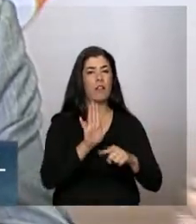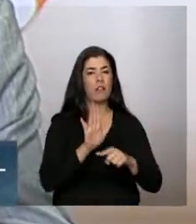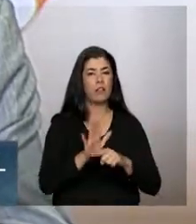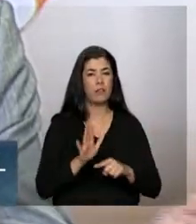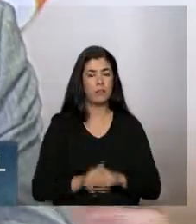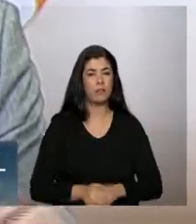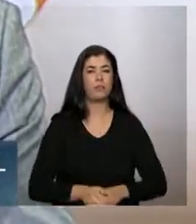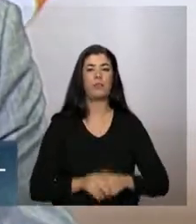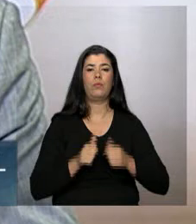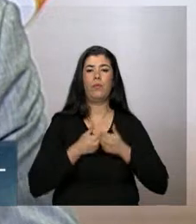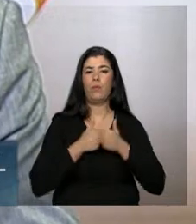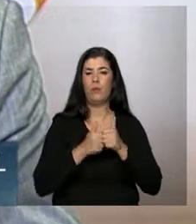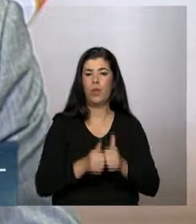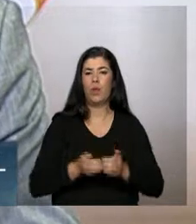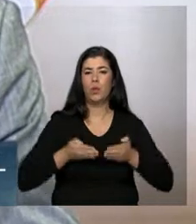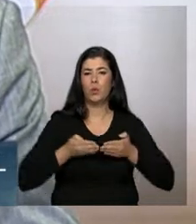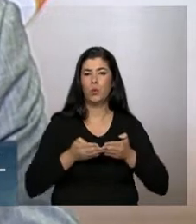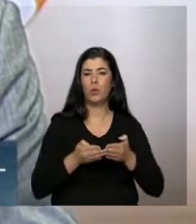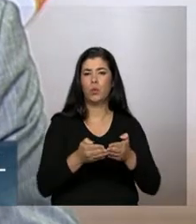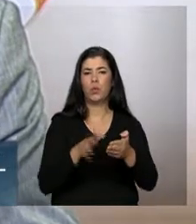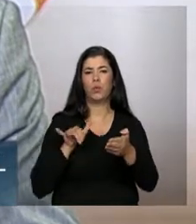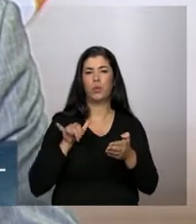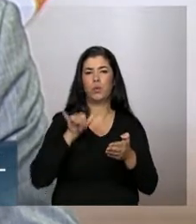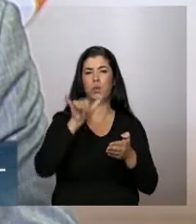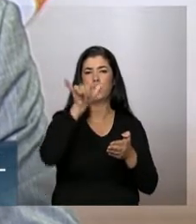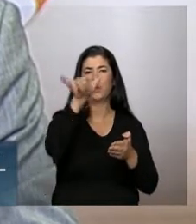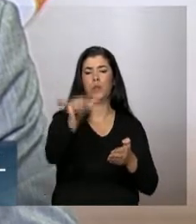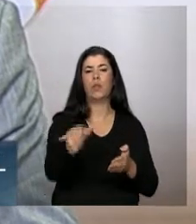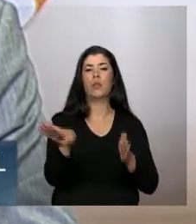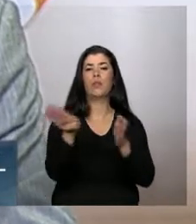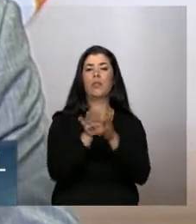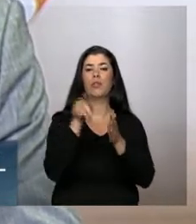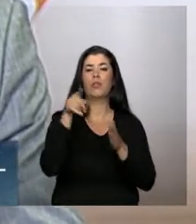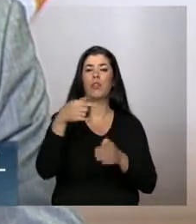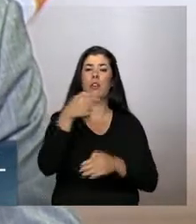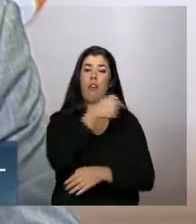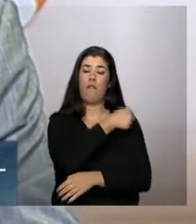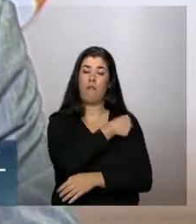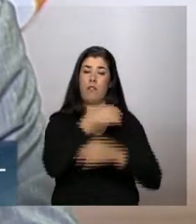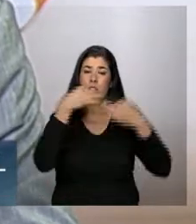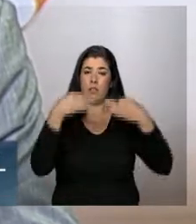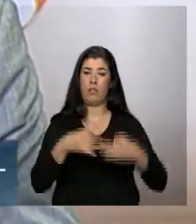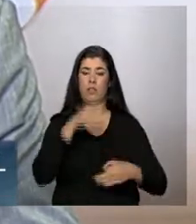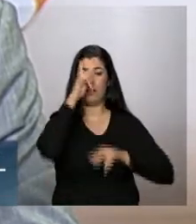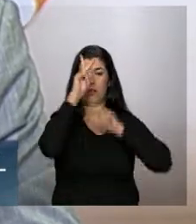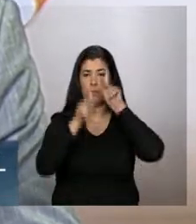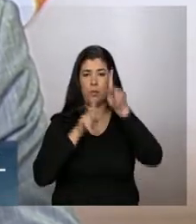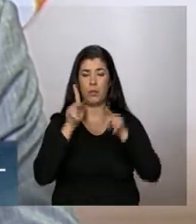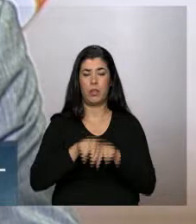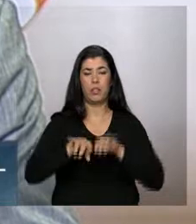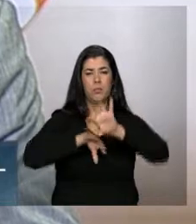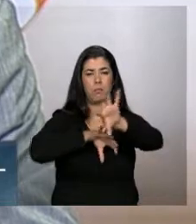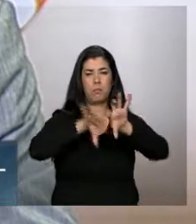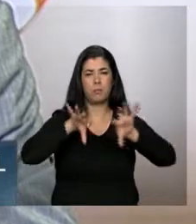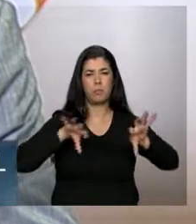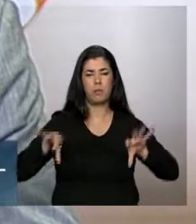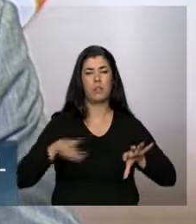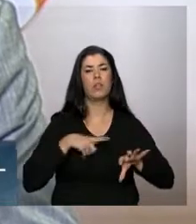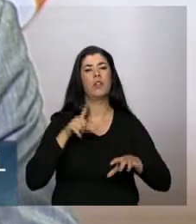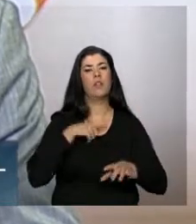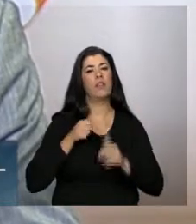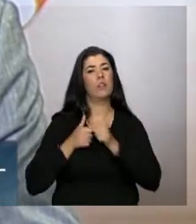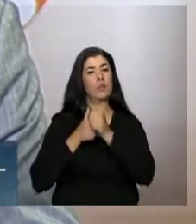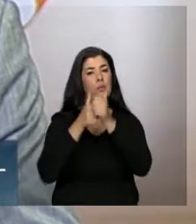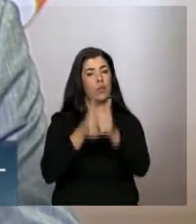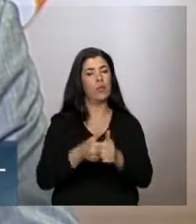transporte fluvial, né, para poder fazer chegar a vacina às nossas populações mais isoladas, estará em curso